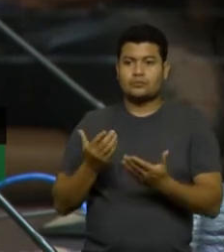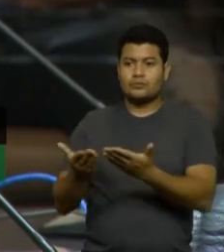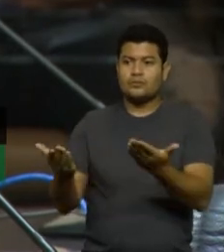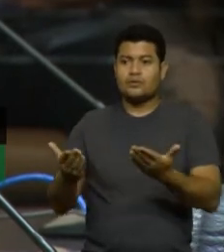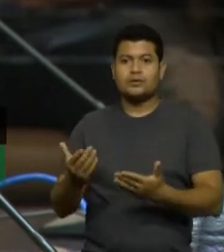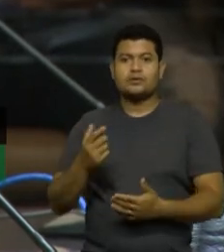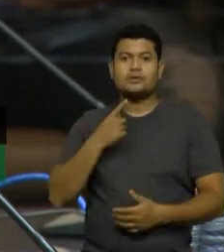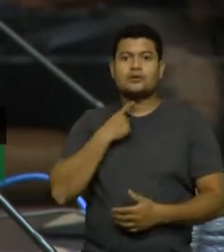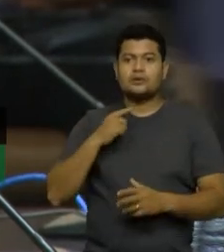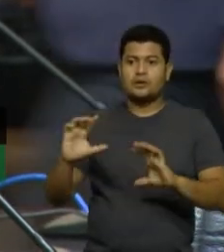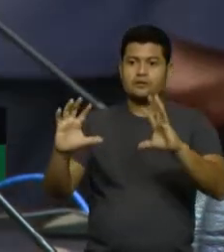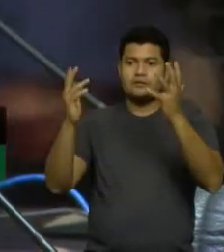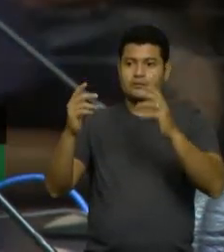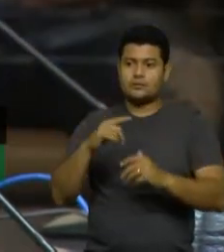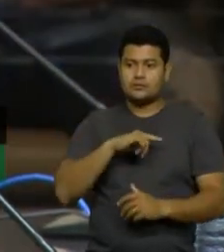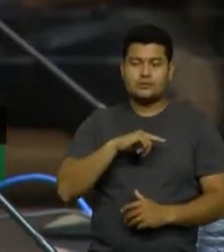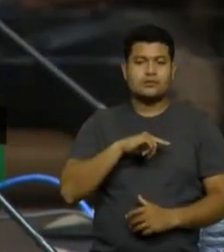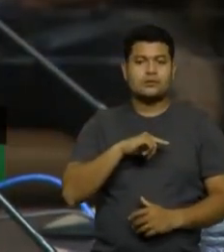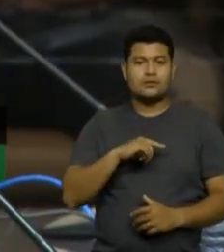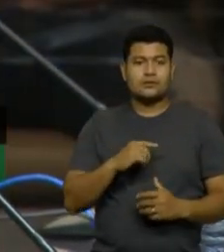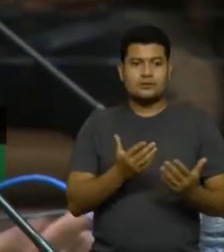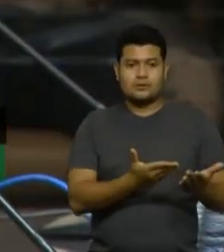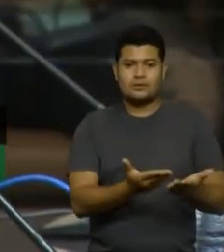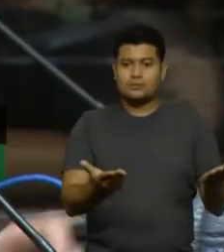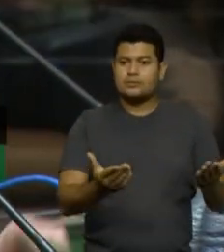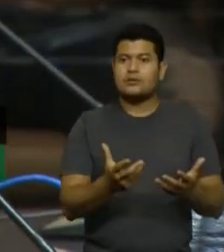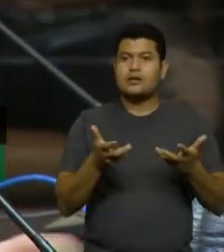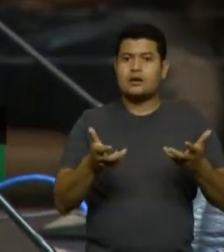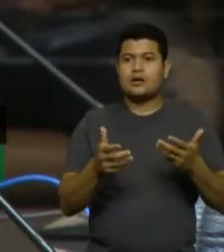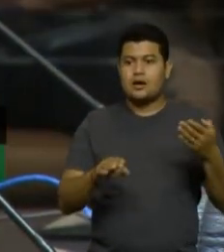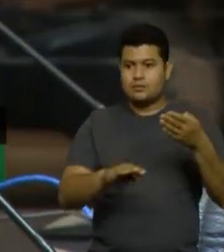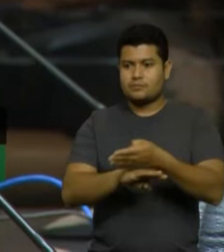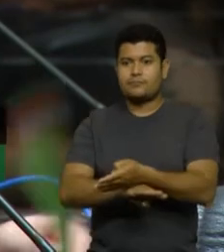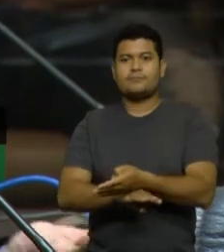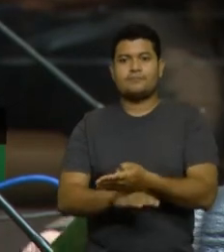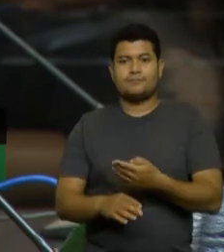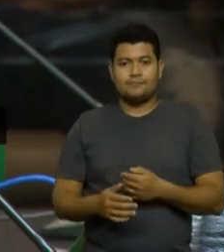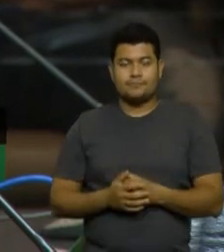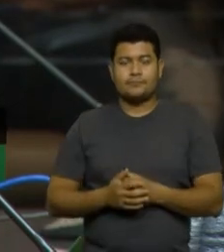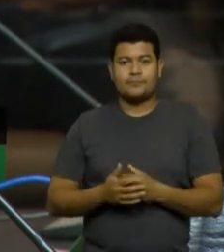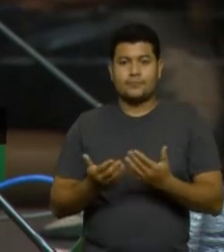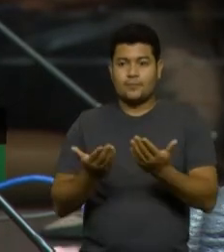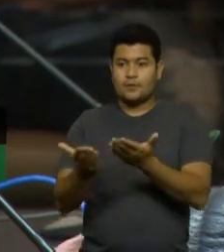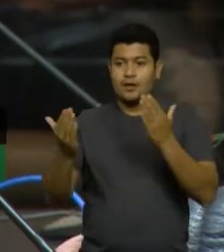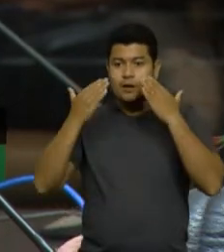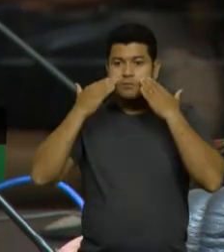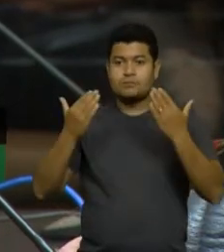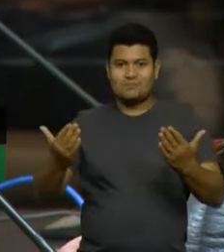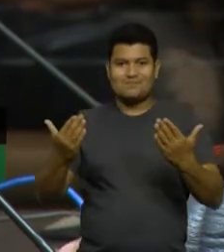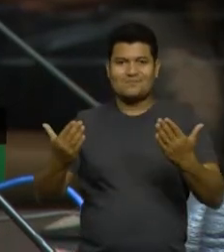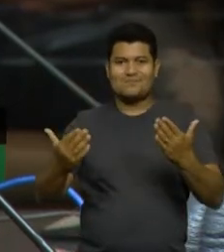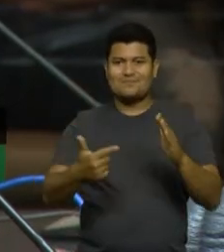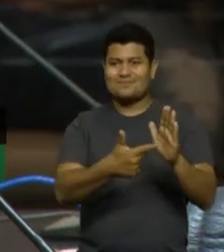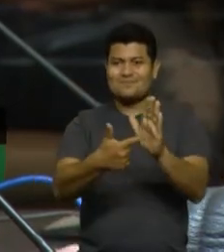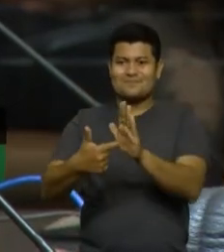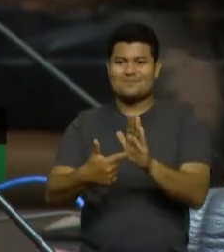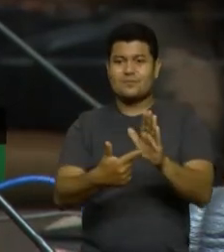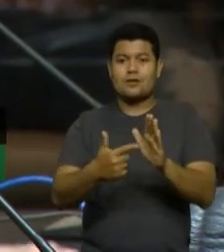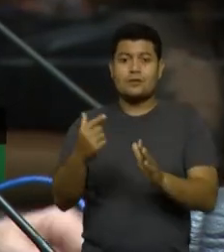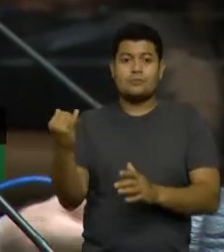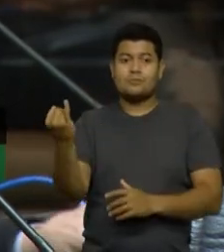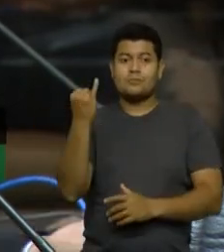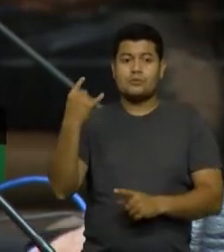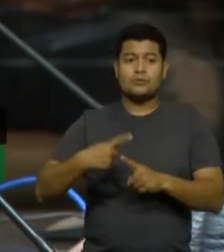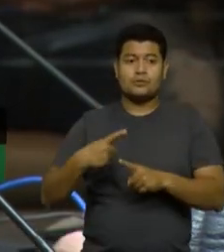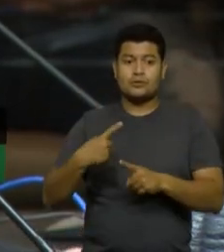pessoas de participar. E essas exposições, elas são momentos importantes, porque elas